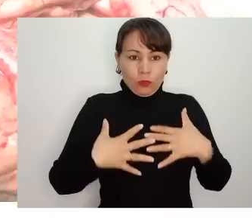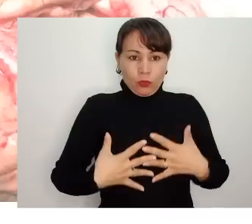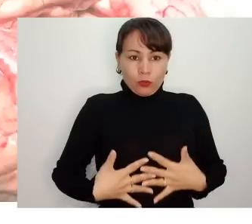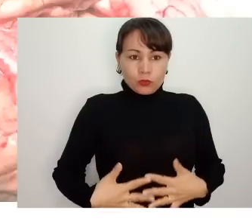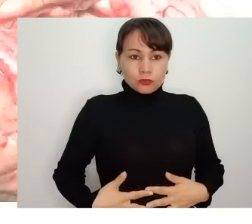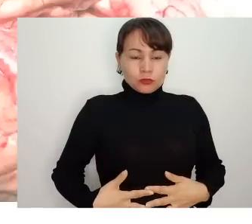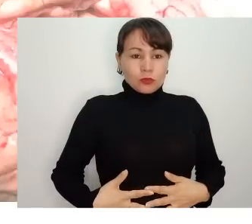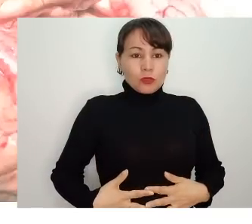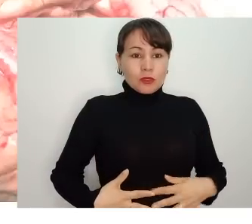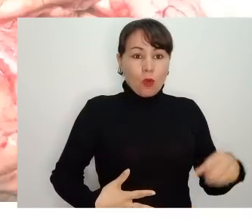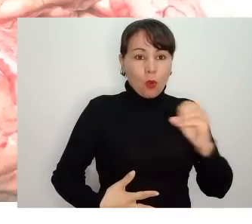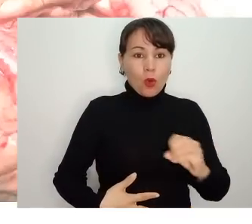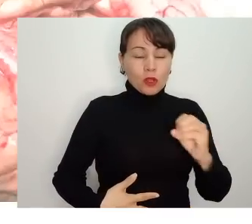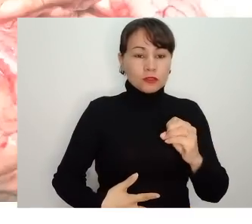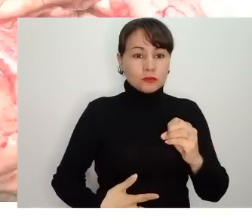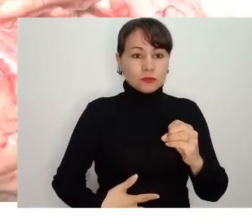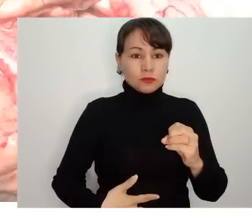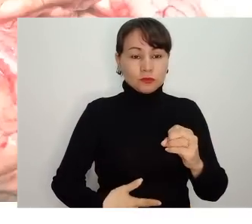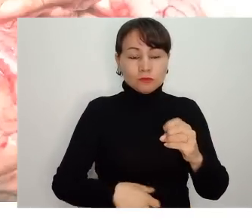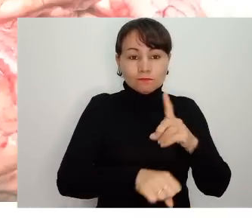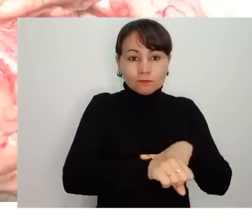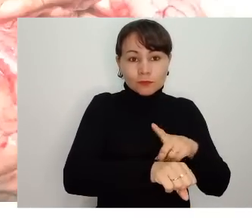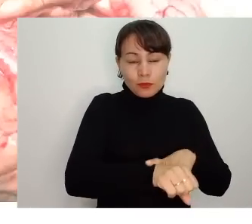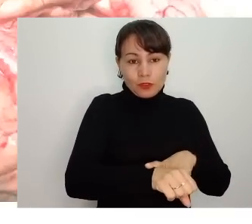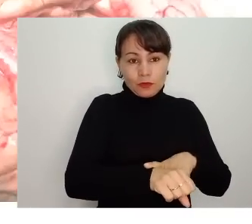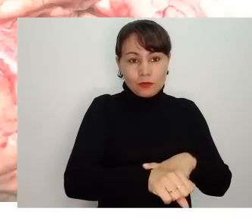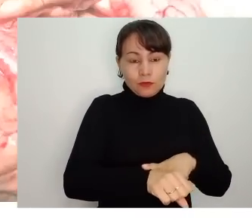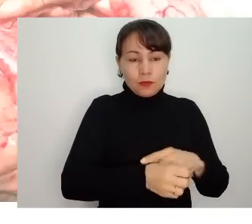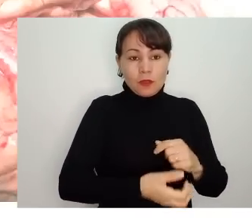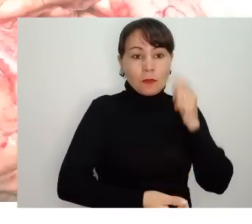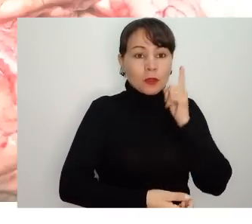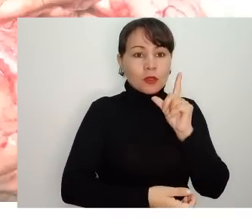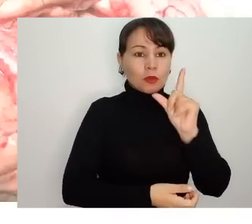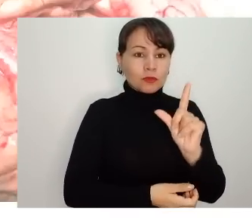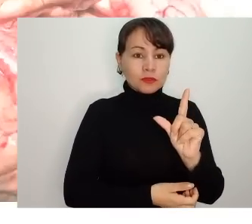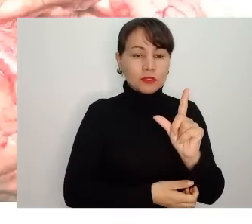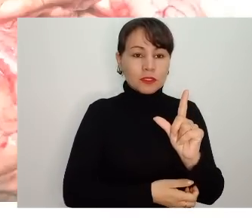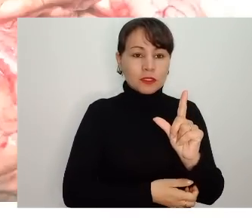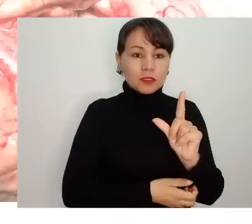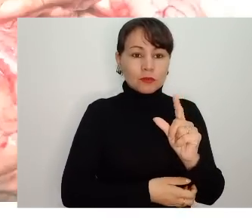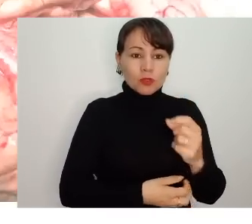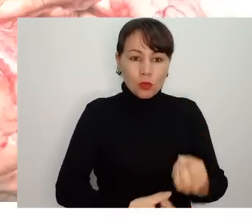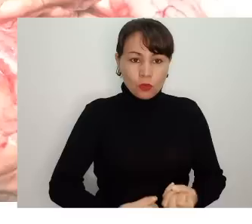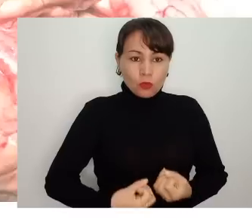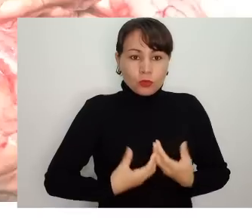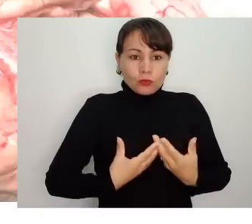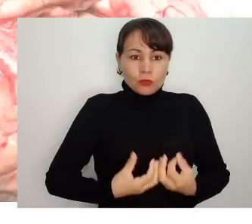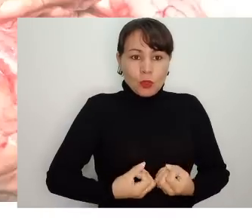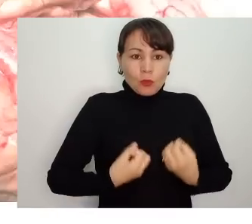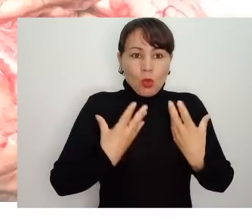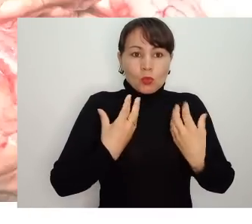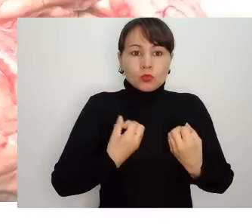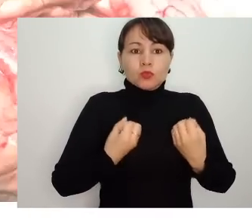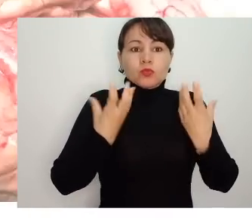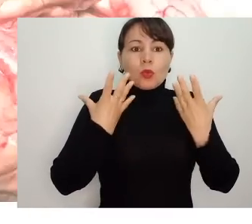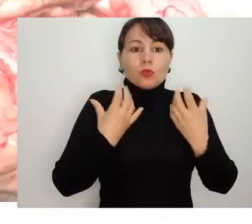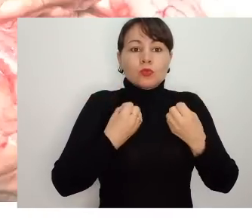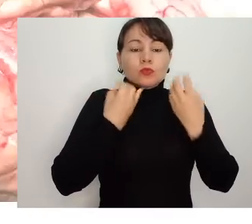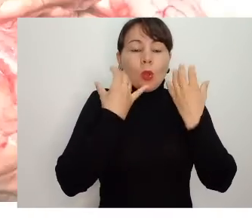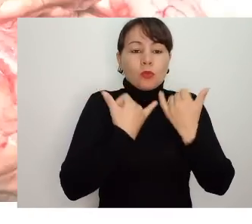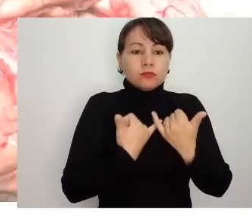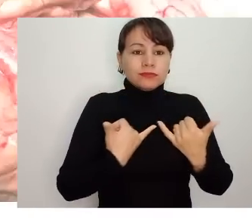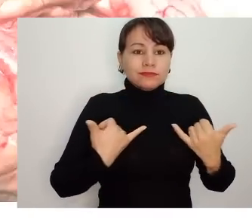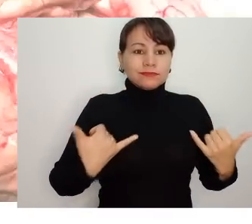parte orgânica em boa atividade, em boas condições, para que, com isso, eu possa fornecer esses